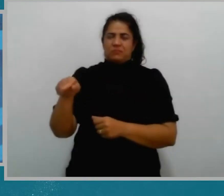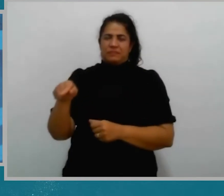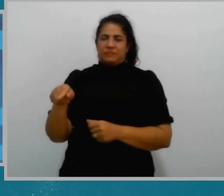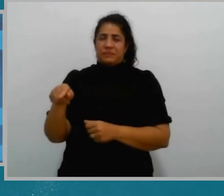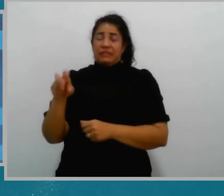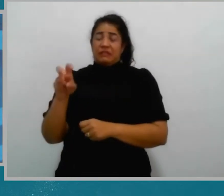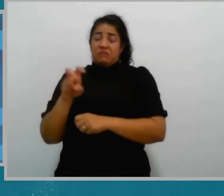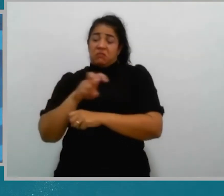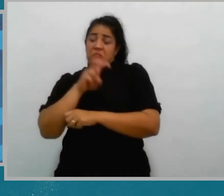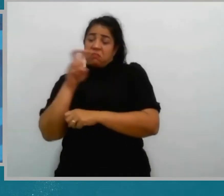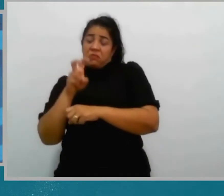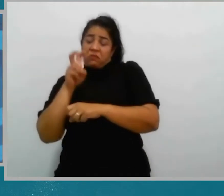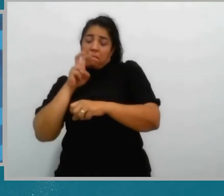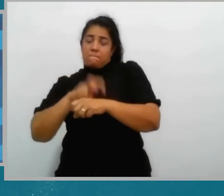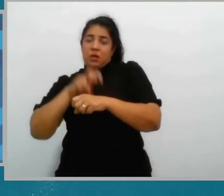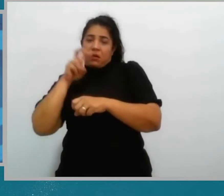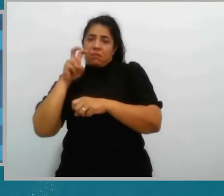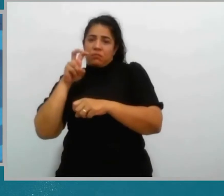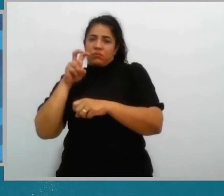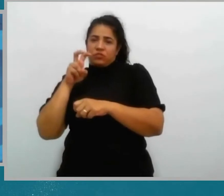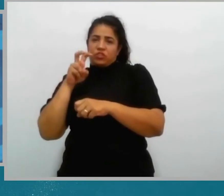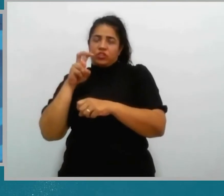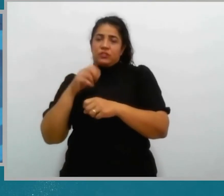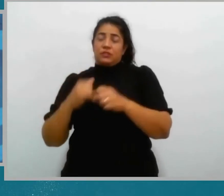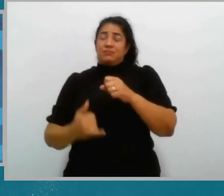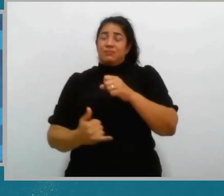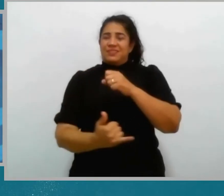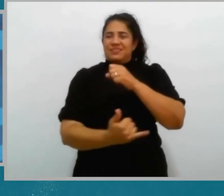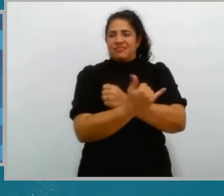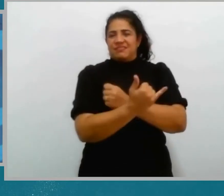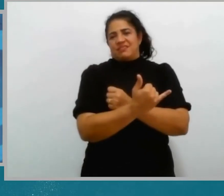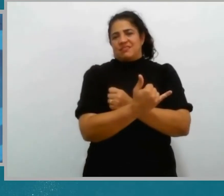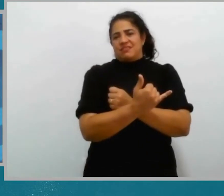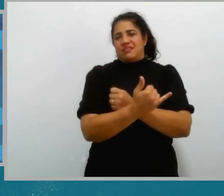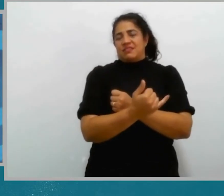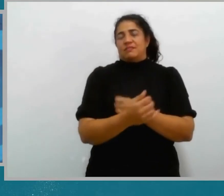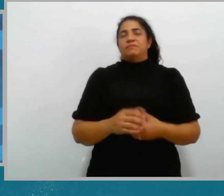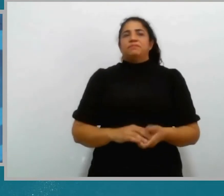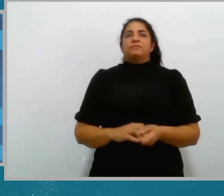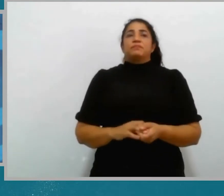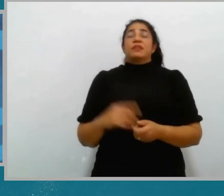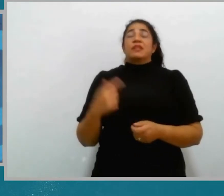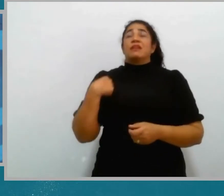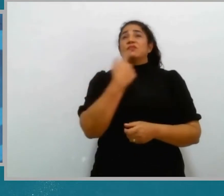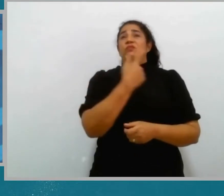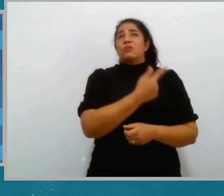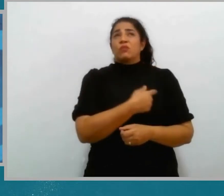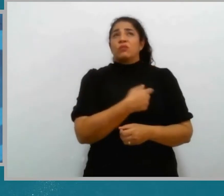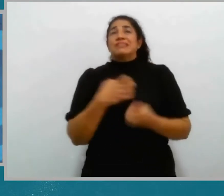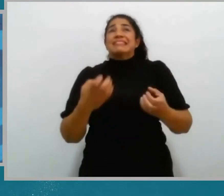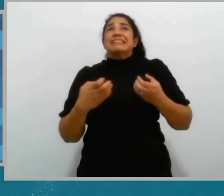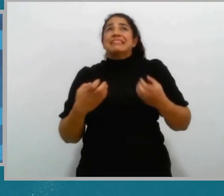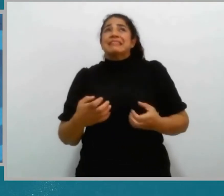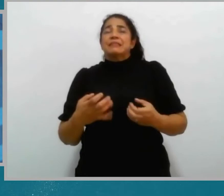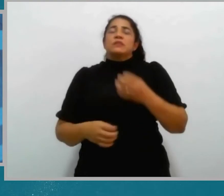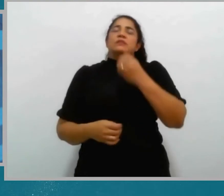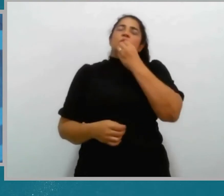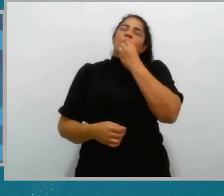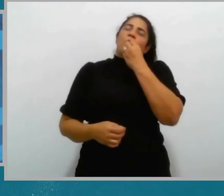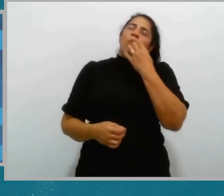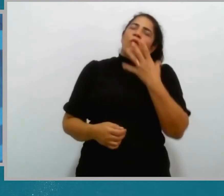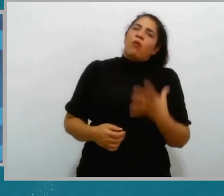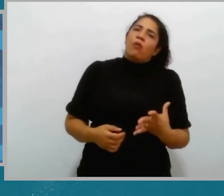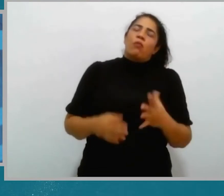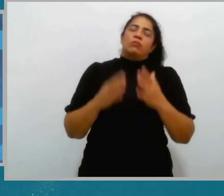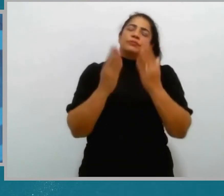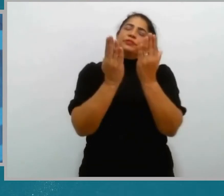Eva. Irmãos, por mais que a gente tente ser bonzinho, tente ser religioso, tente ser um bom homem, bom cristão, bom